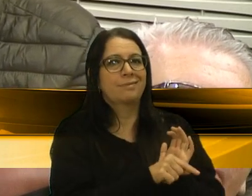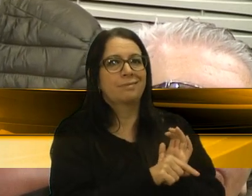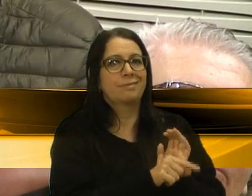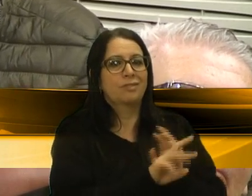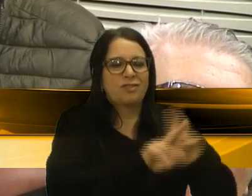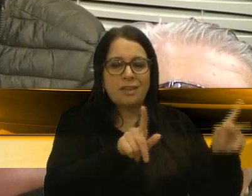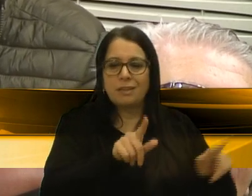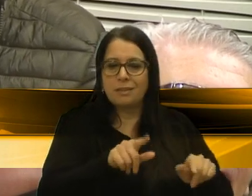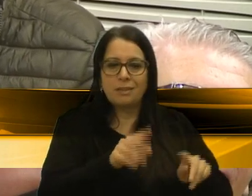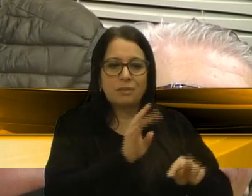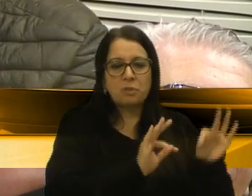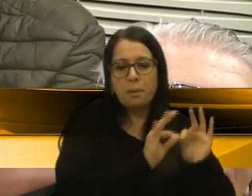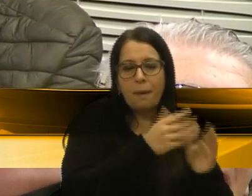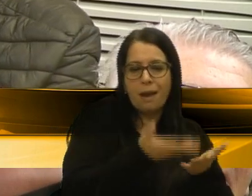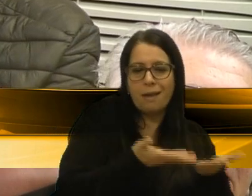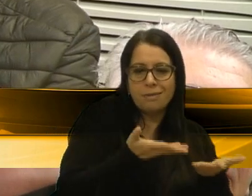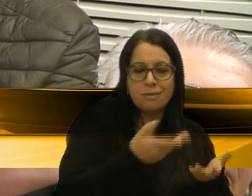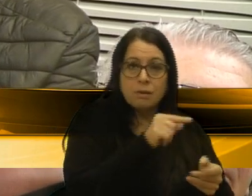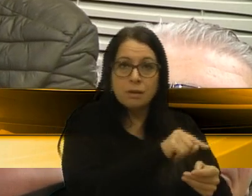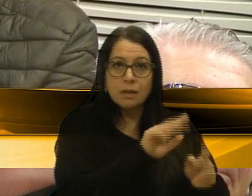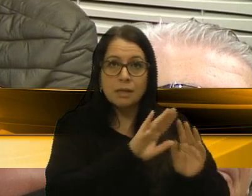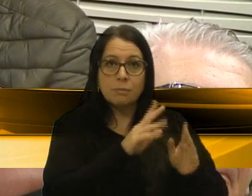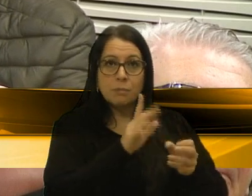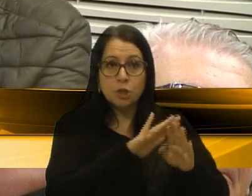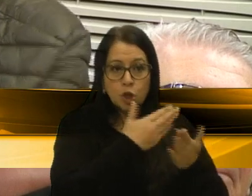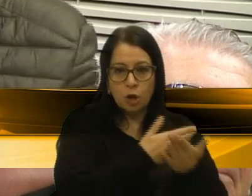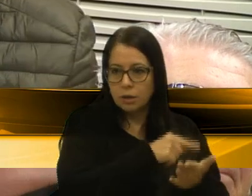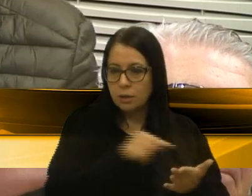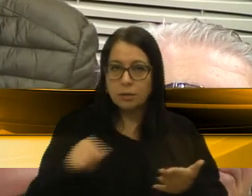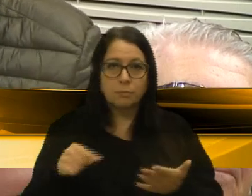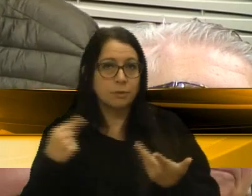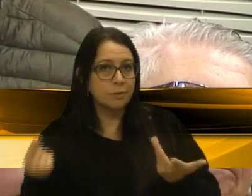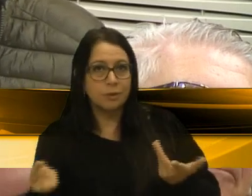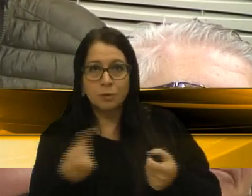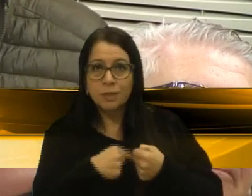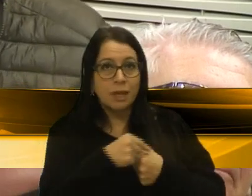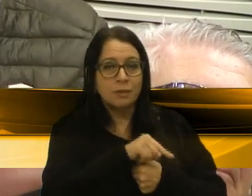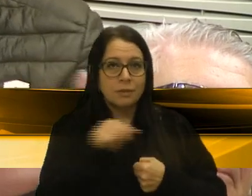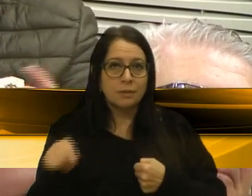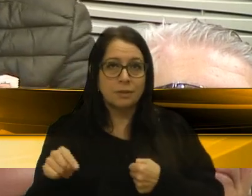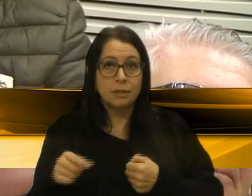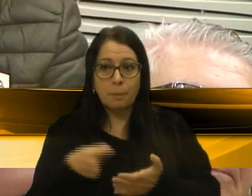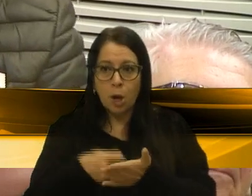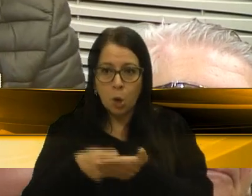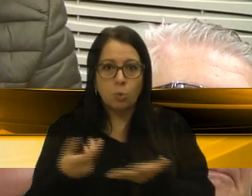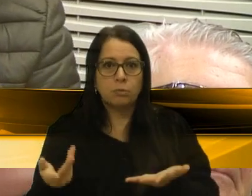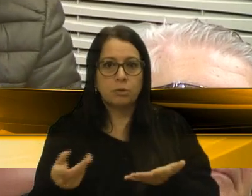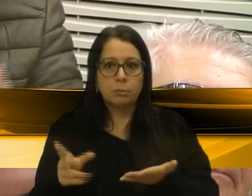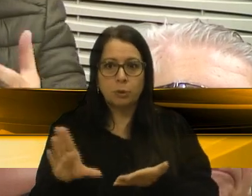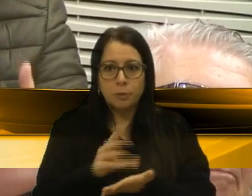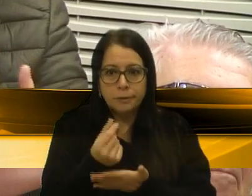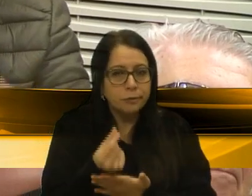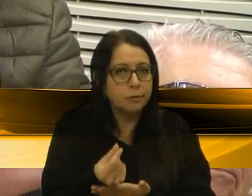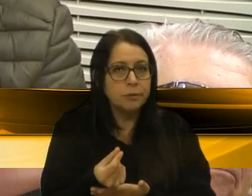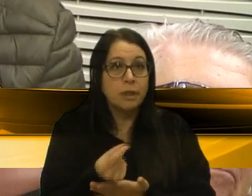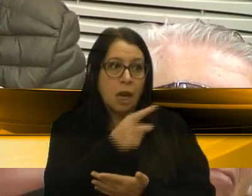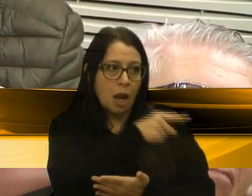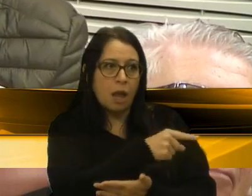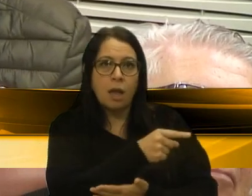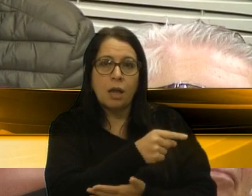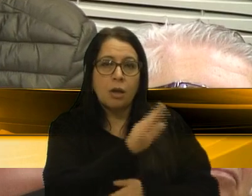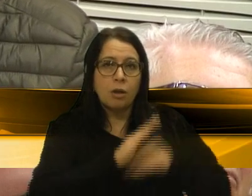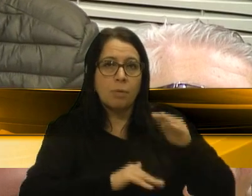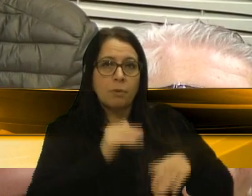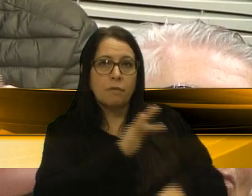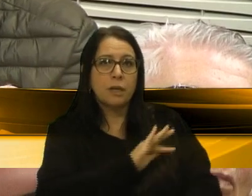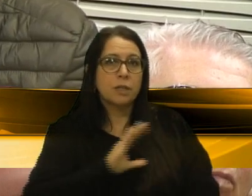de uma cidade para outra. Aqui era 140 mil, é uma luta para sair o recurso, e lá, uma das grandes obras do prefeito de